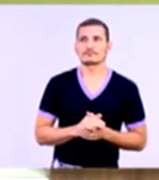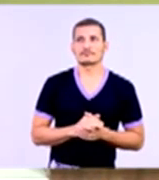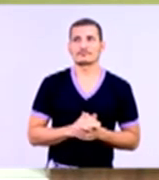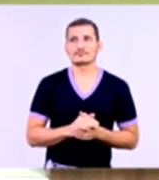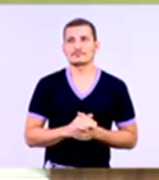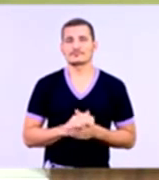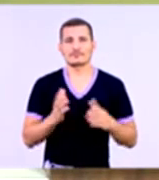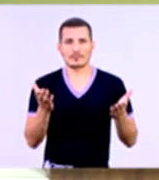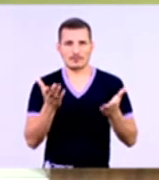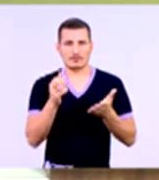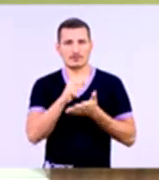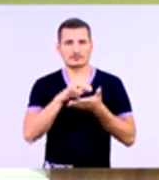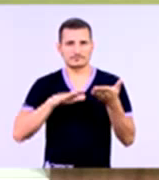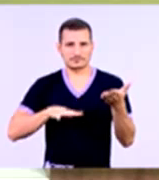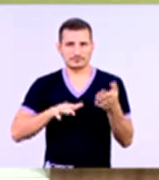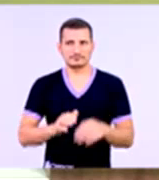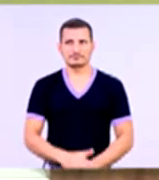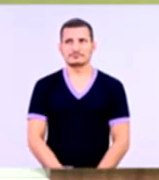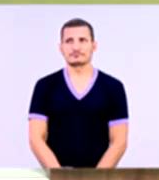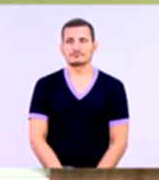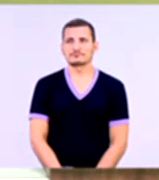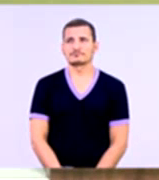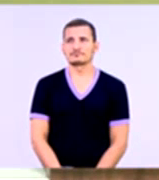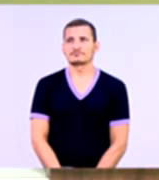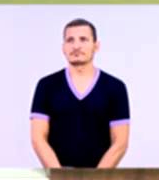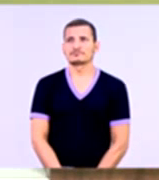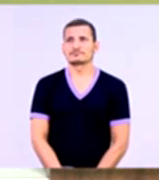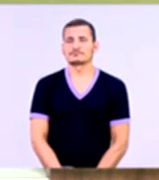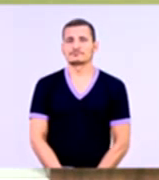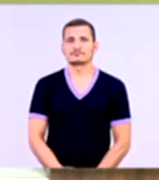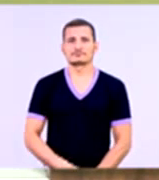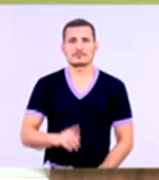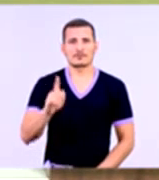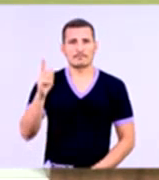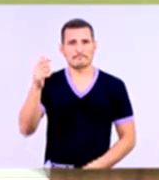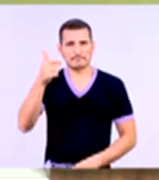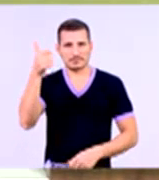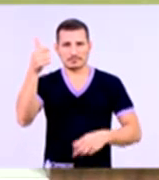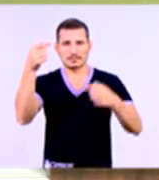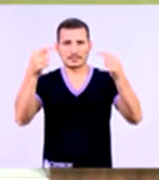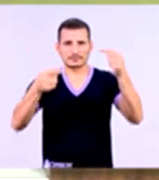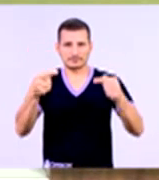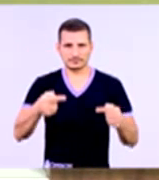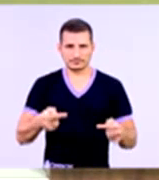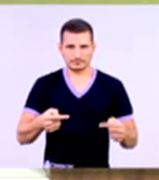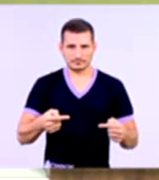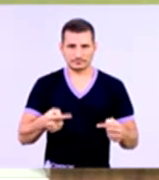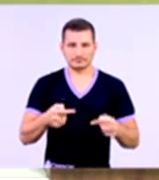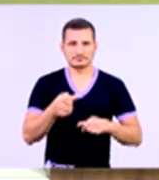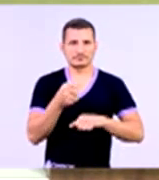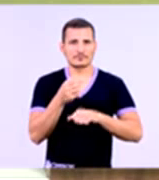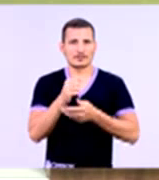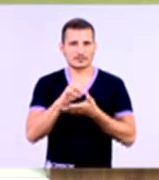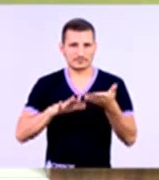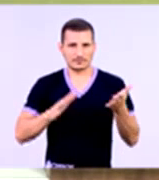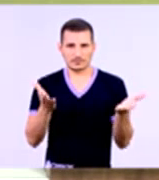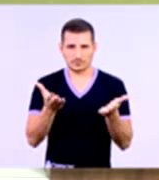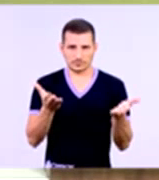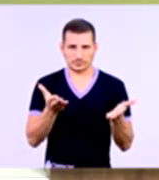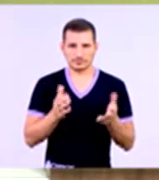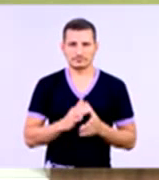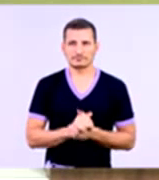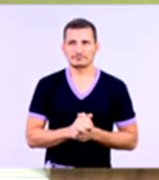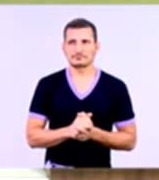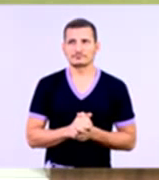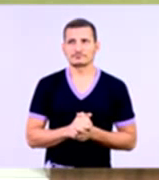nossas atividades então. Bom, a primeira questão em relação à nossa atividade de hoje de sala, né?